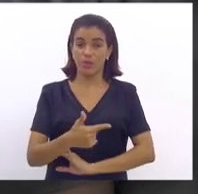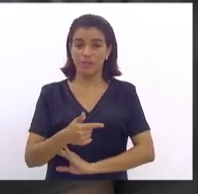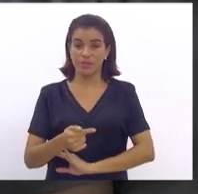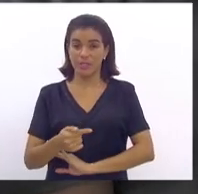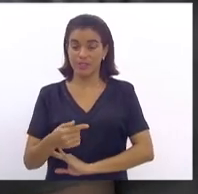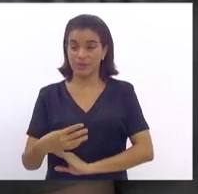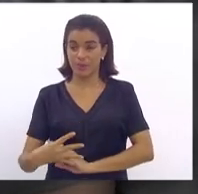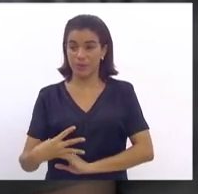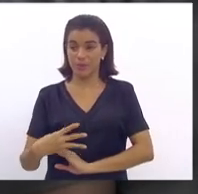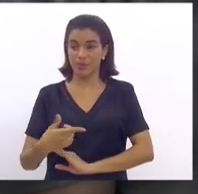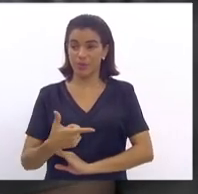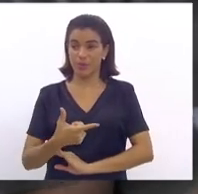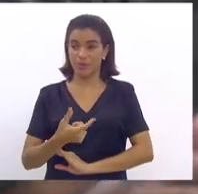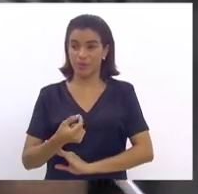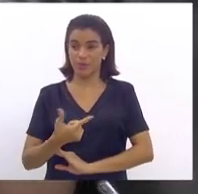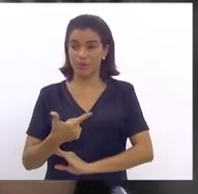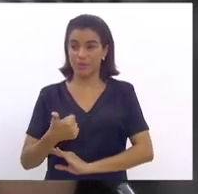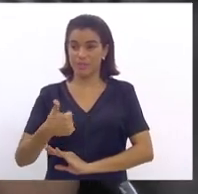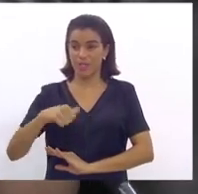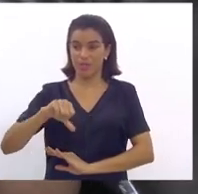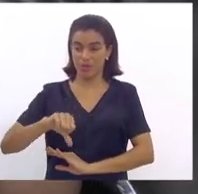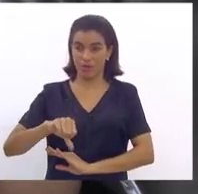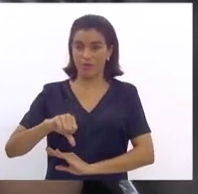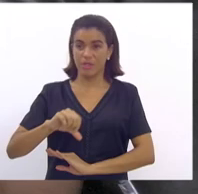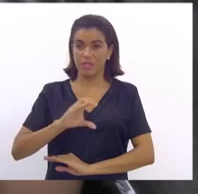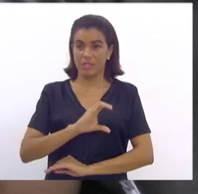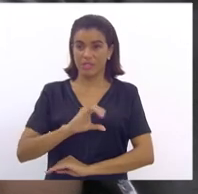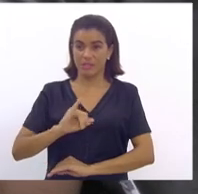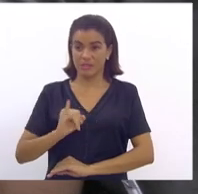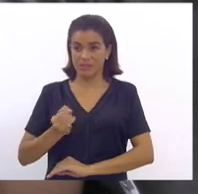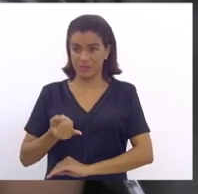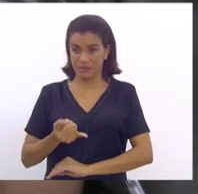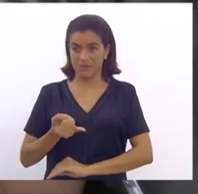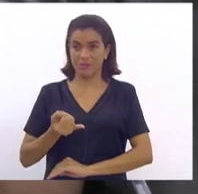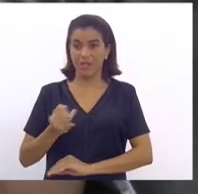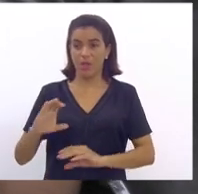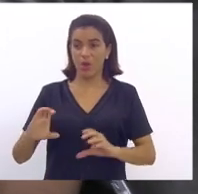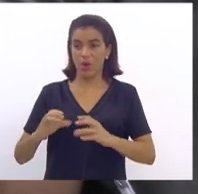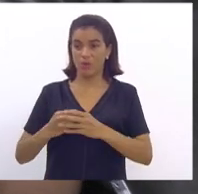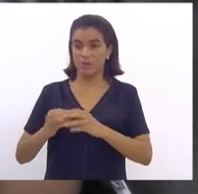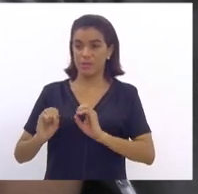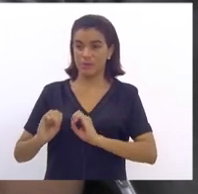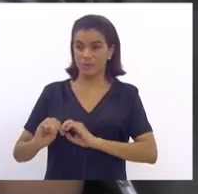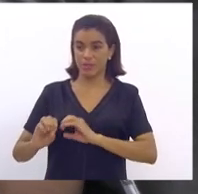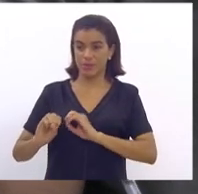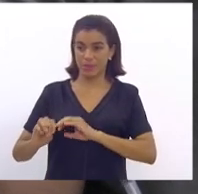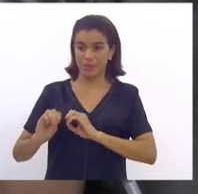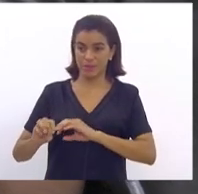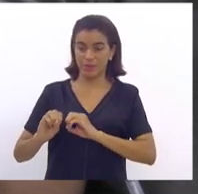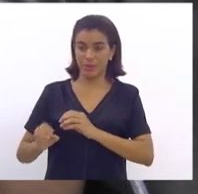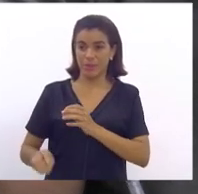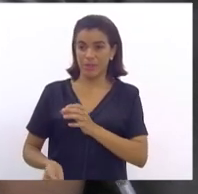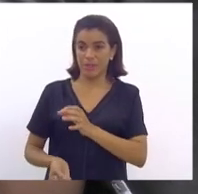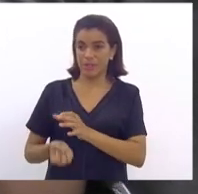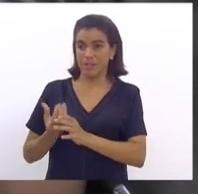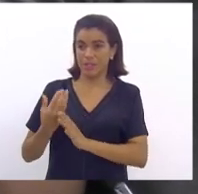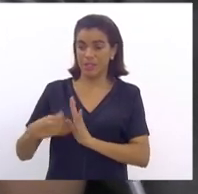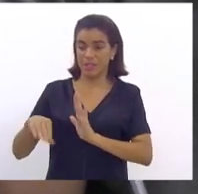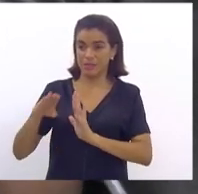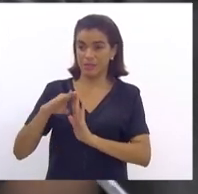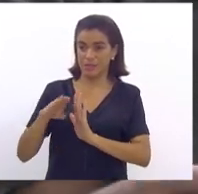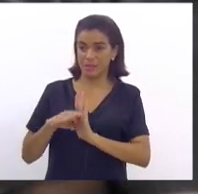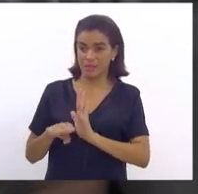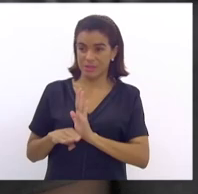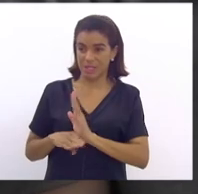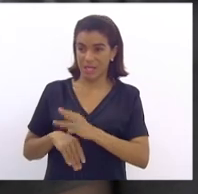19, que foi distribuído para a CCJ, para a Comissão de Educação, criando a lista